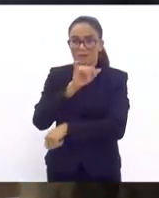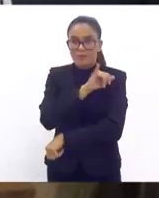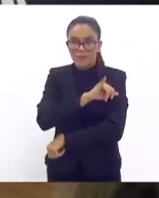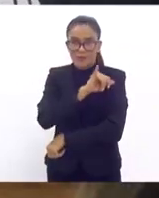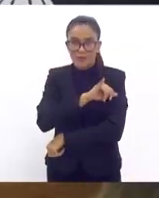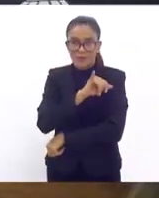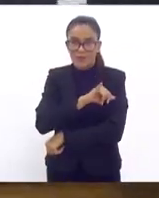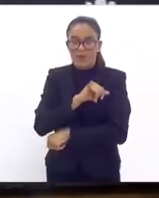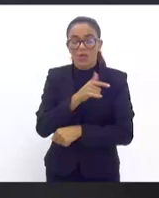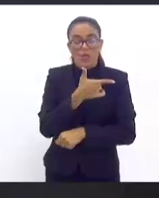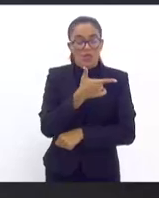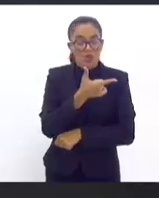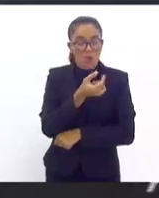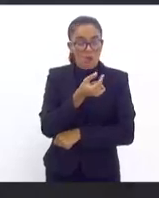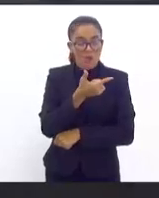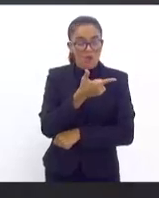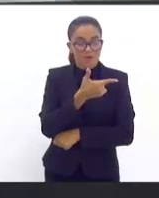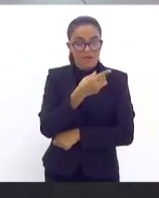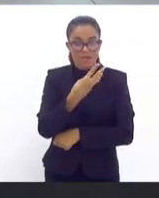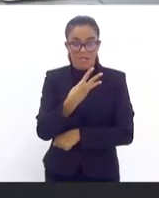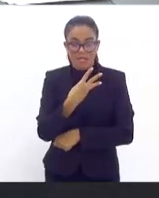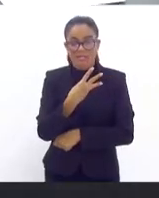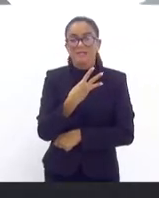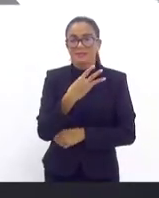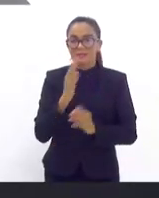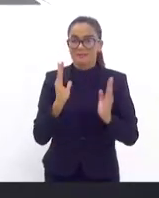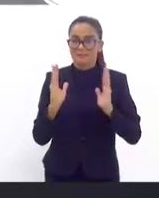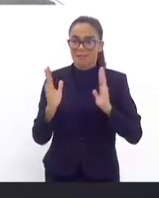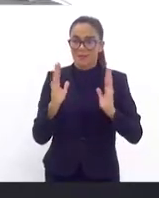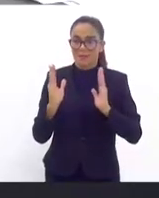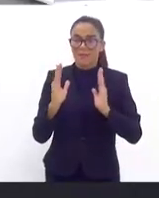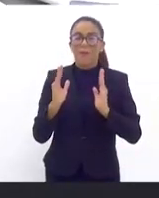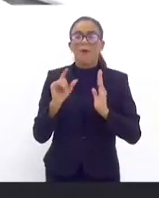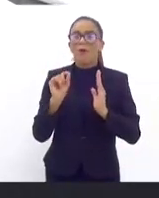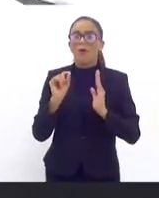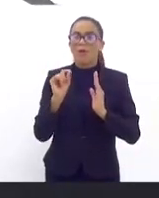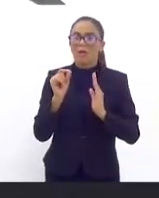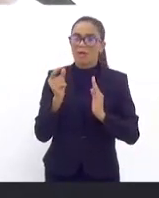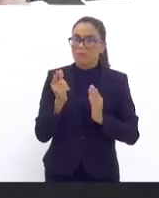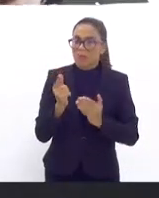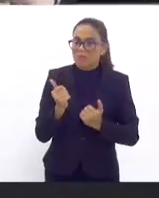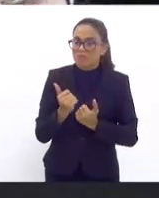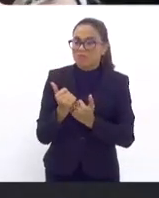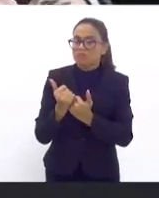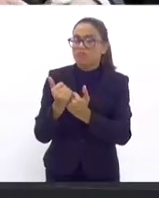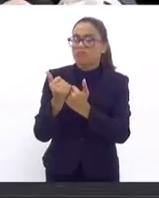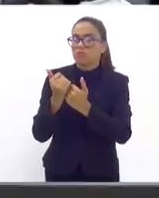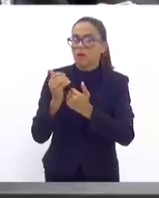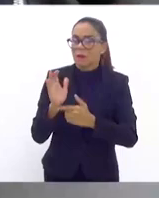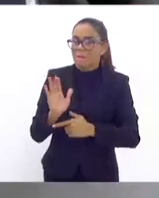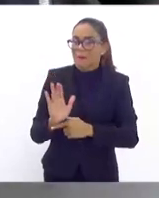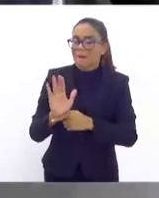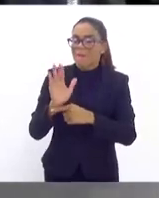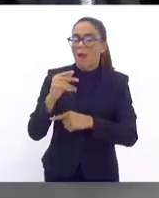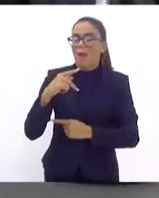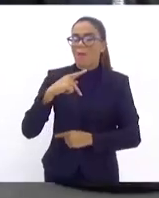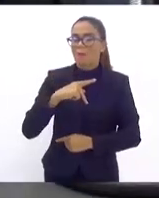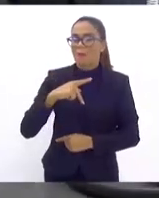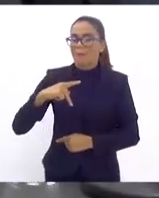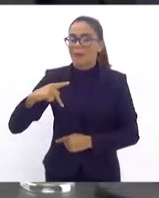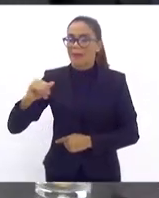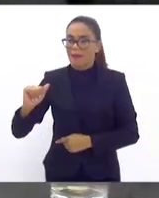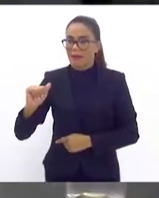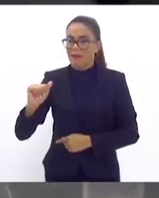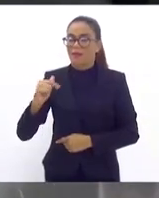de 2023, para fundamentar, para sustentar o novo PPA de